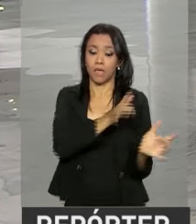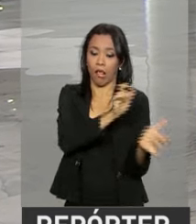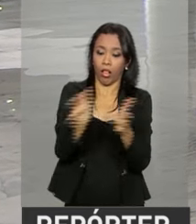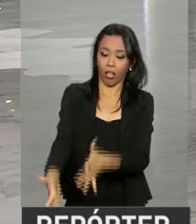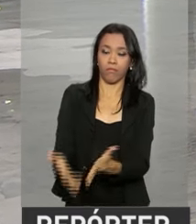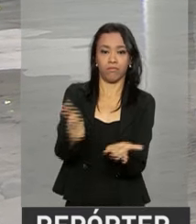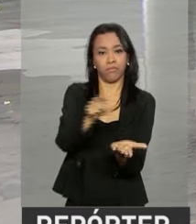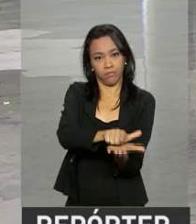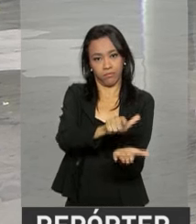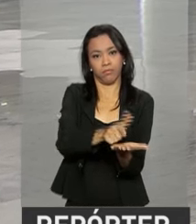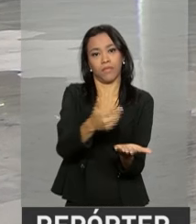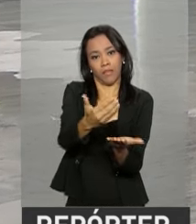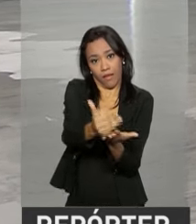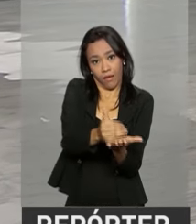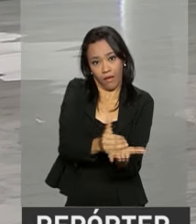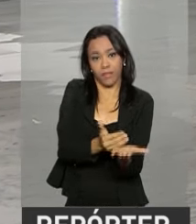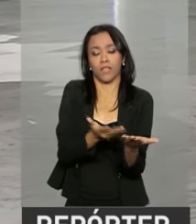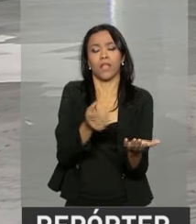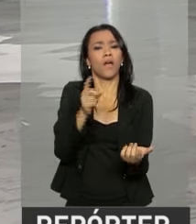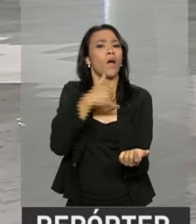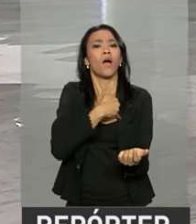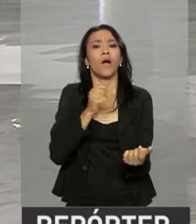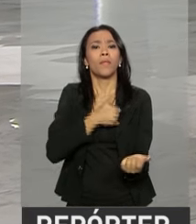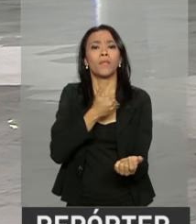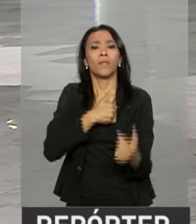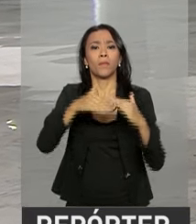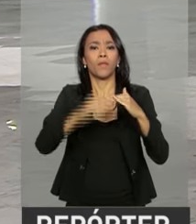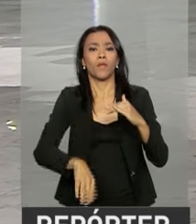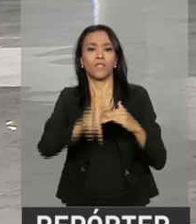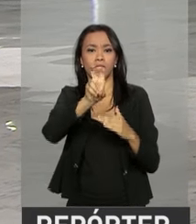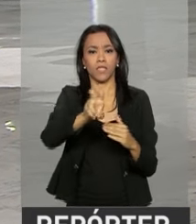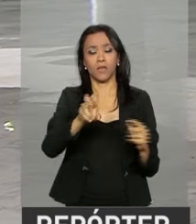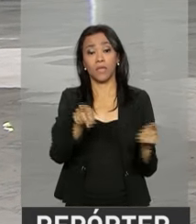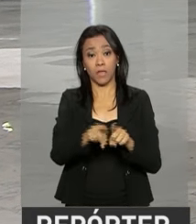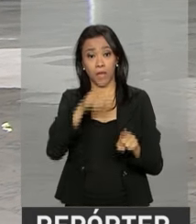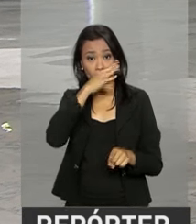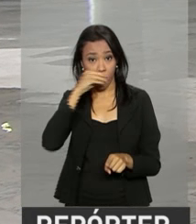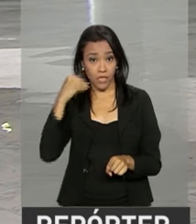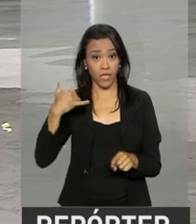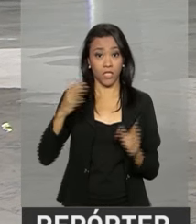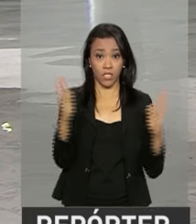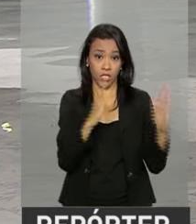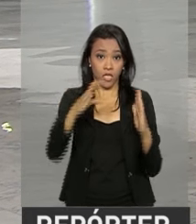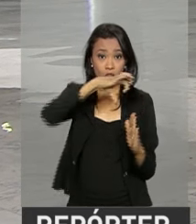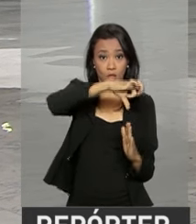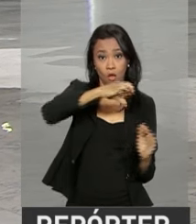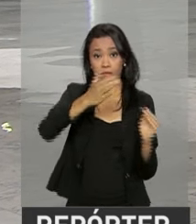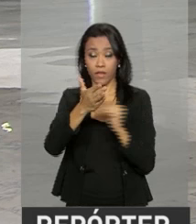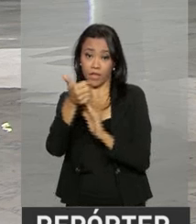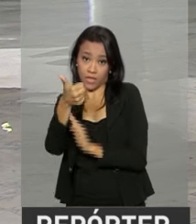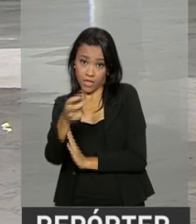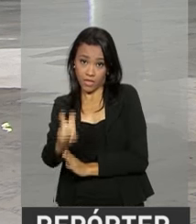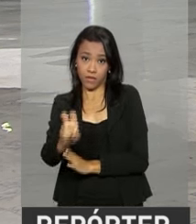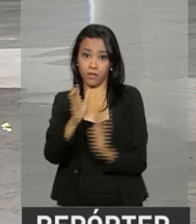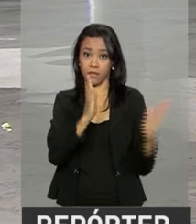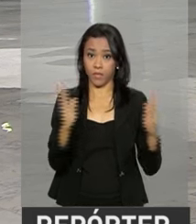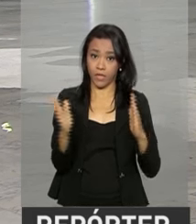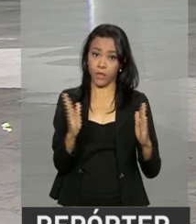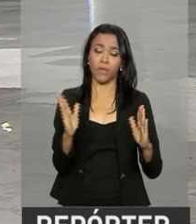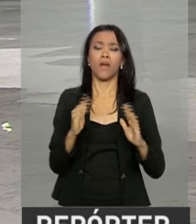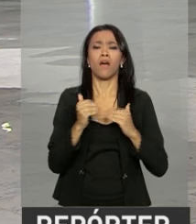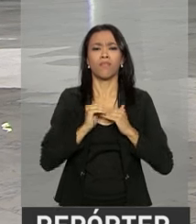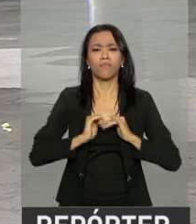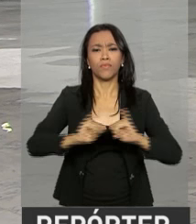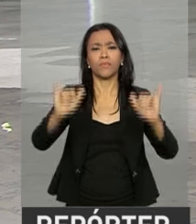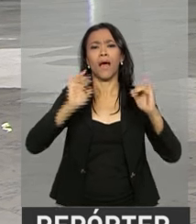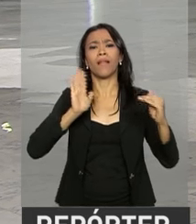alvo da campanha são crianças menores de 5 anos e adolescentes entre 9 e 15 anos a campanha vai até o dia